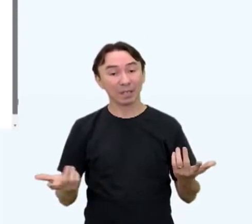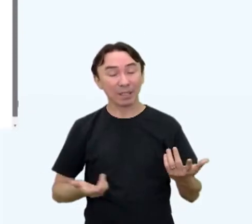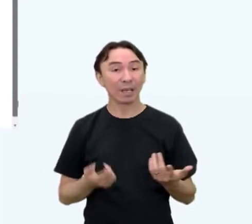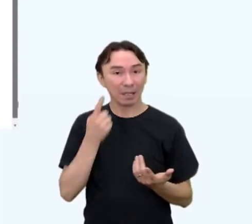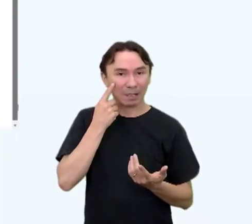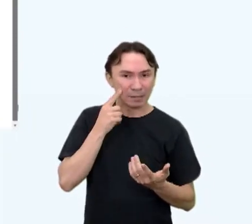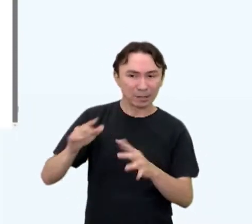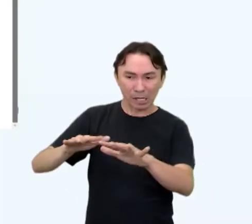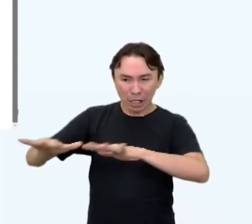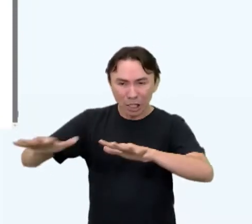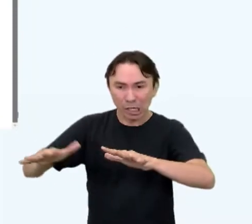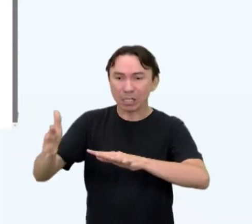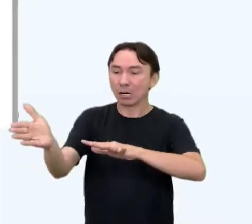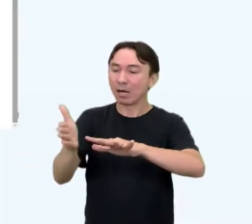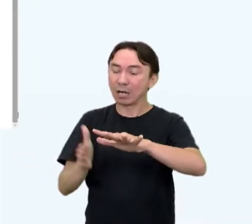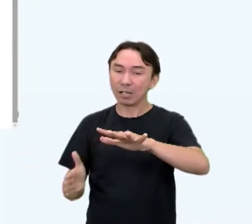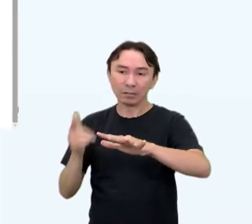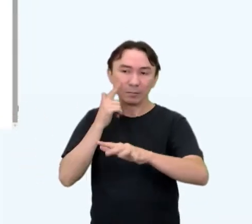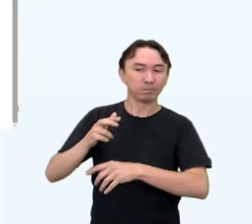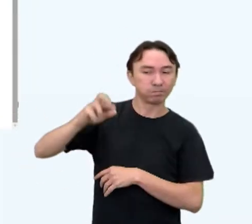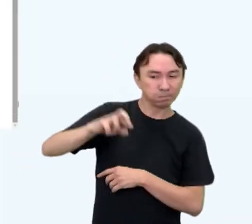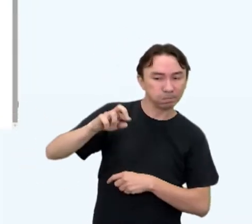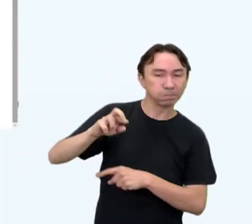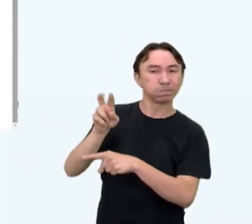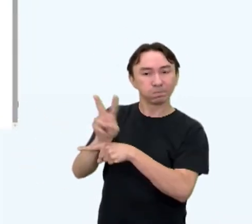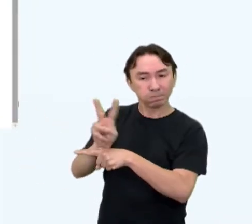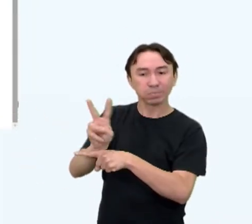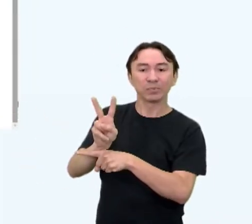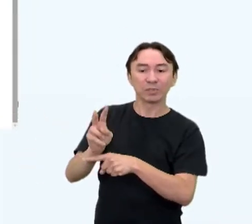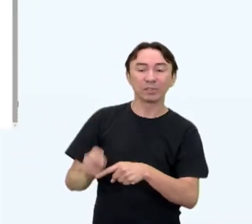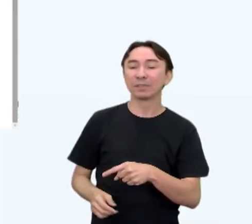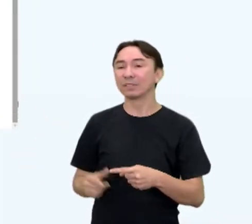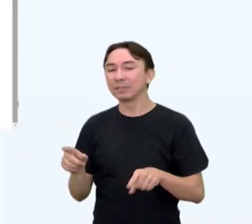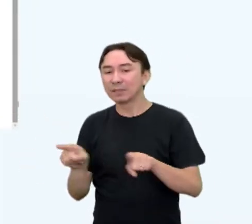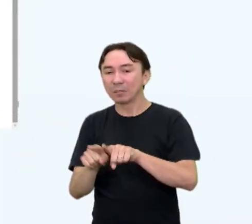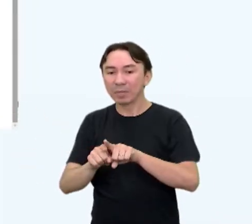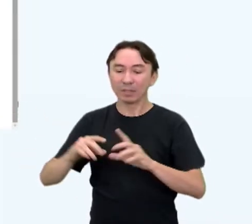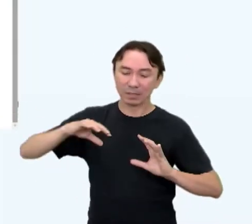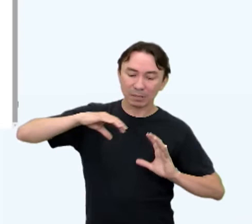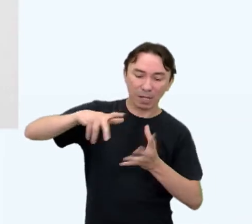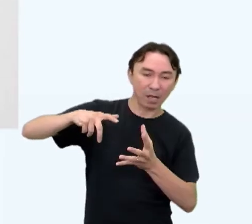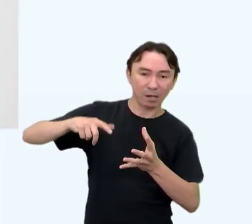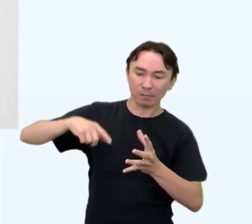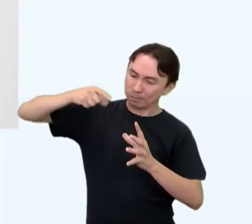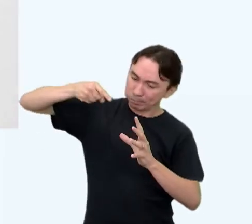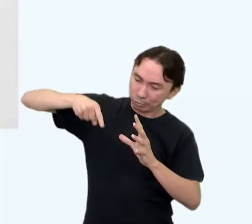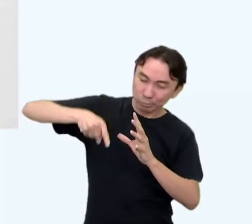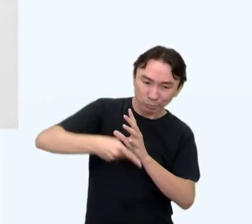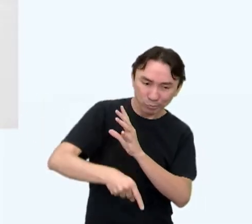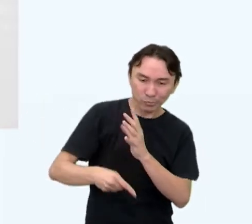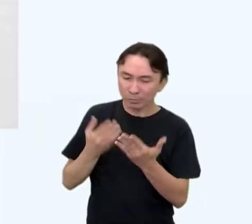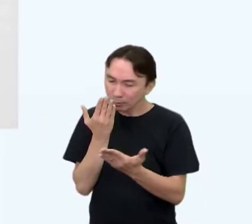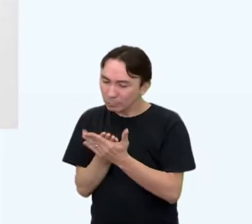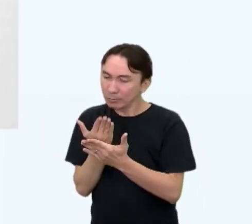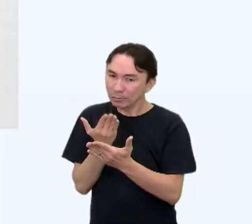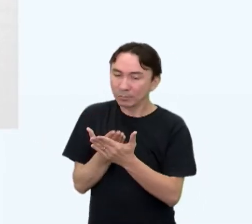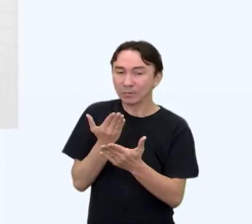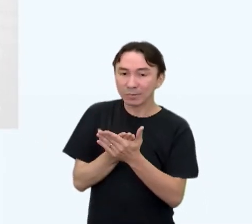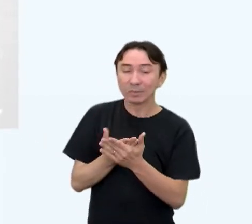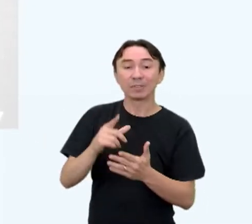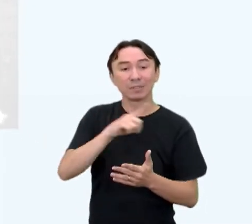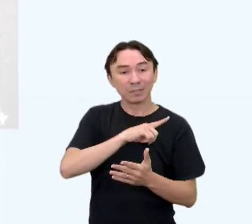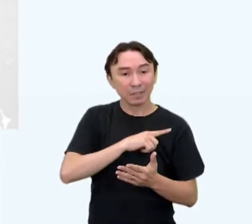abalos sísmicos no Brasil e obter informações sobre a estrutura interna da Terra, foi formada a Rede